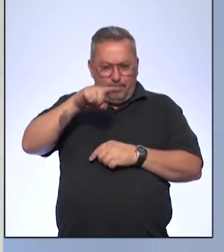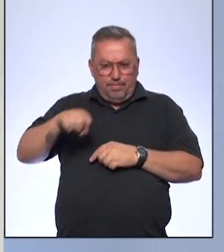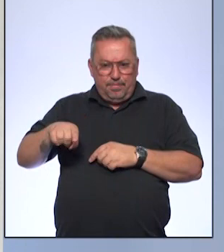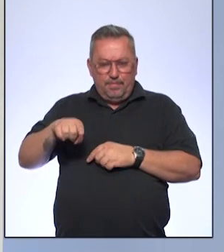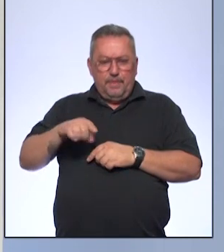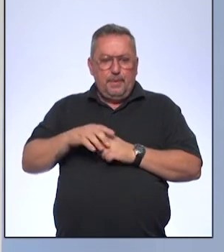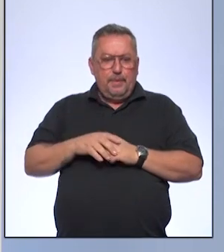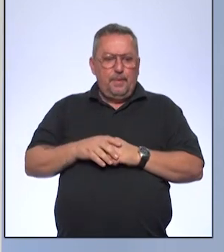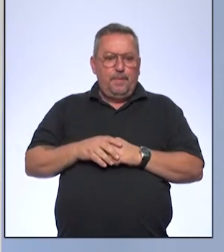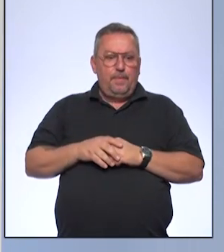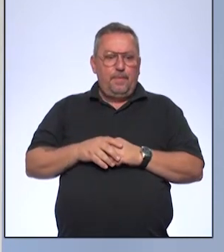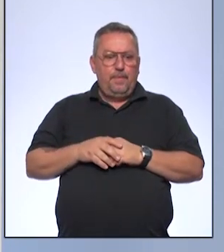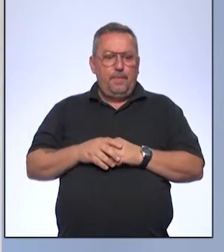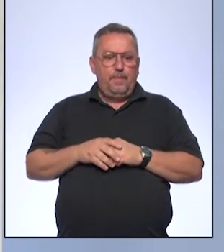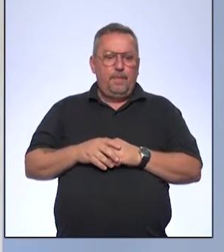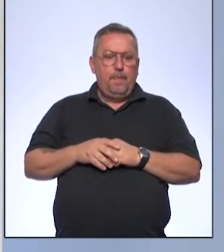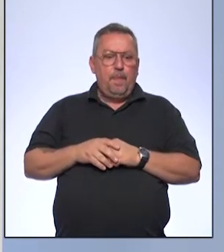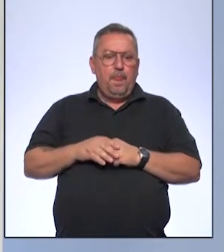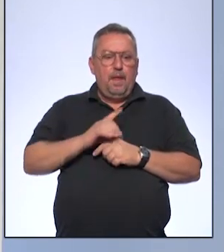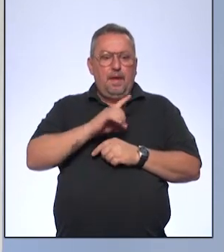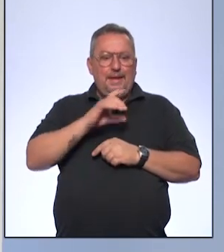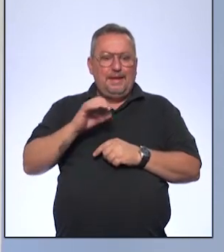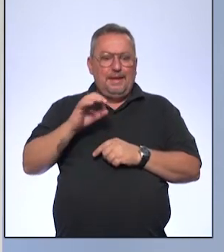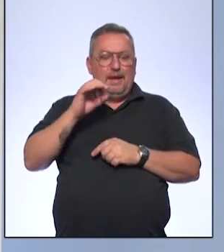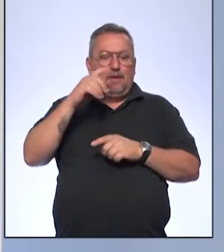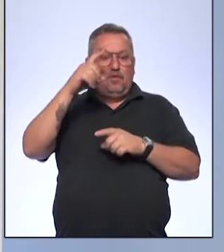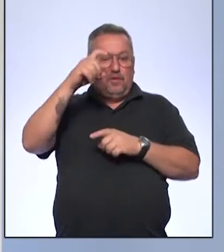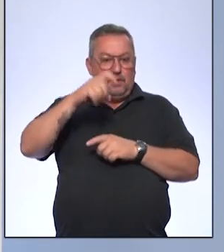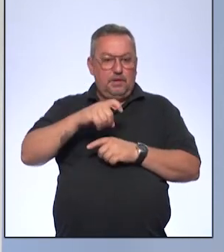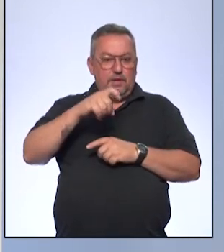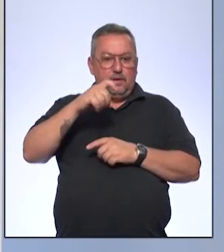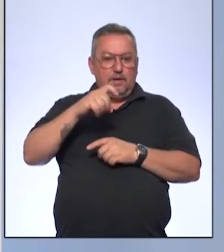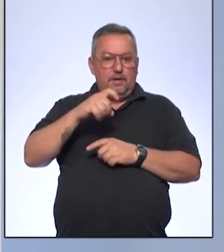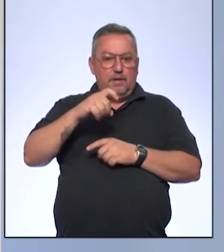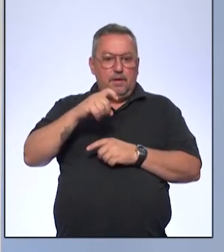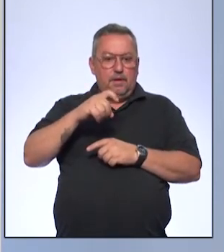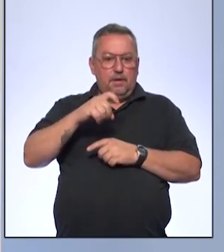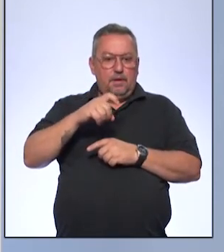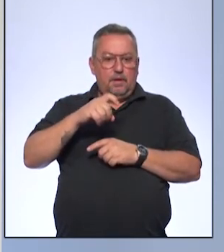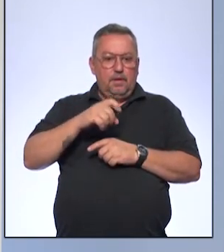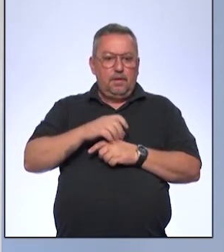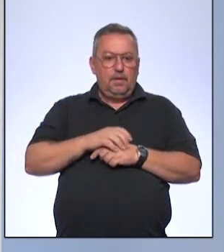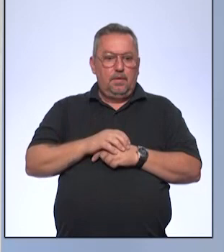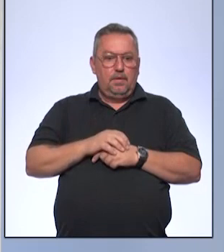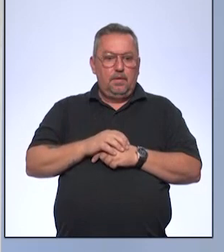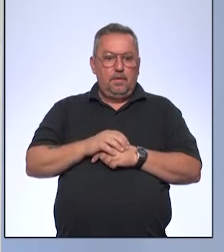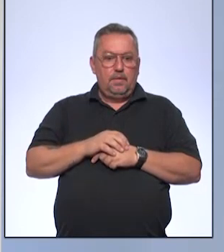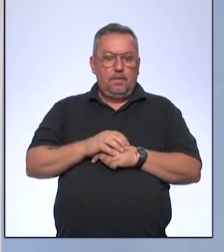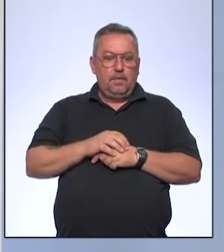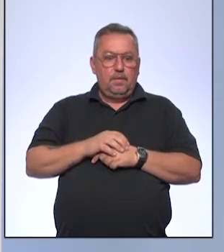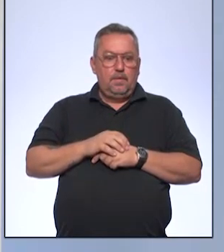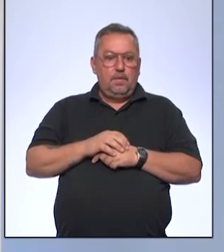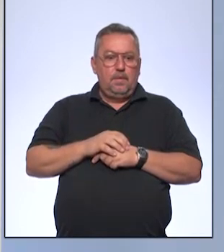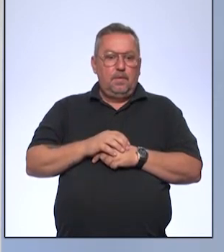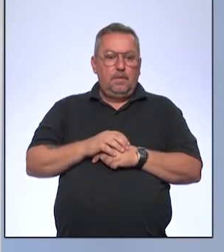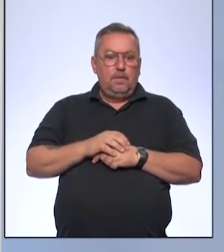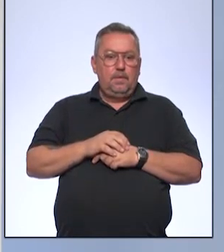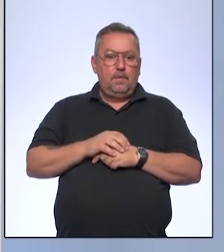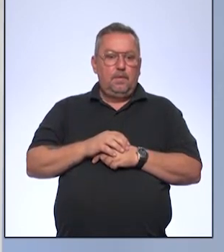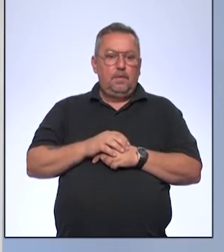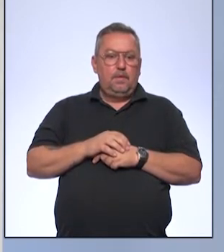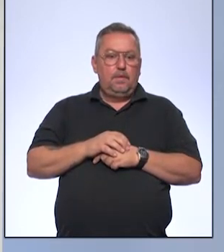assim, né? Então eu tenho 100x, que é o valor da multiplicação aqui, né? E eu tenho a